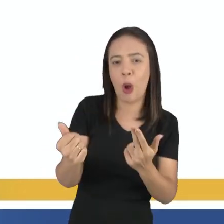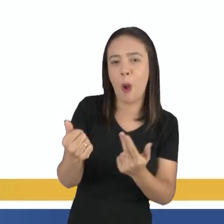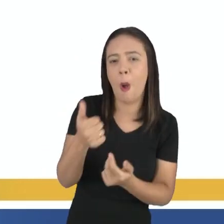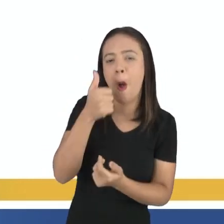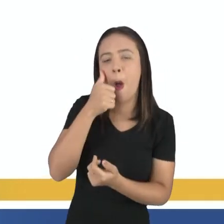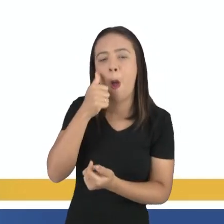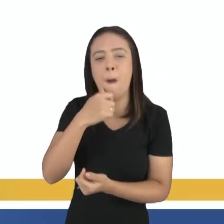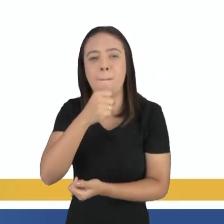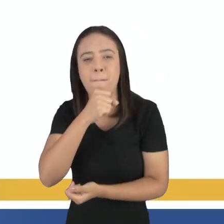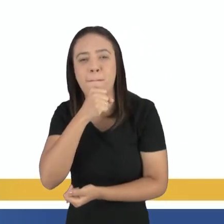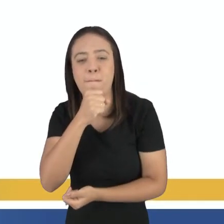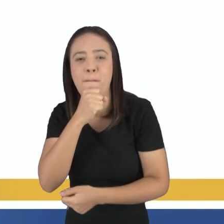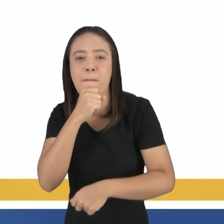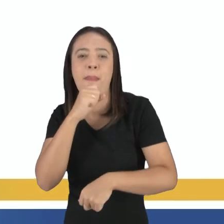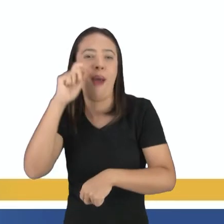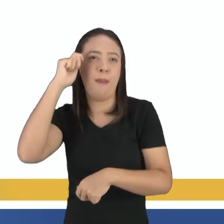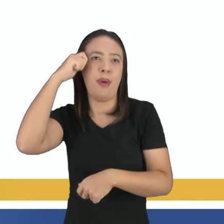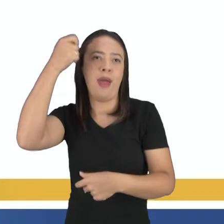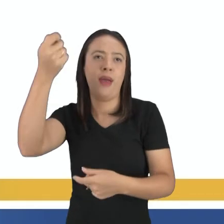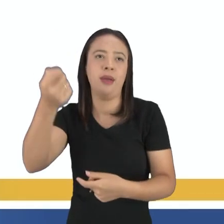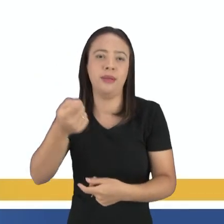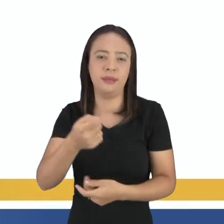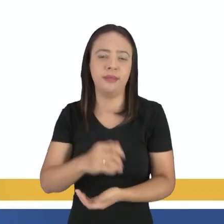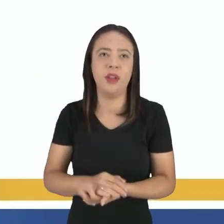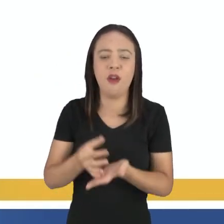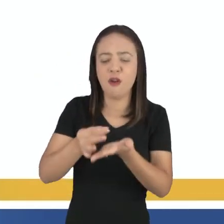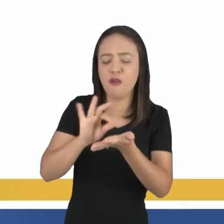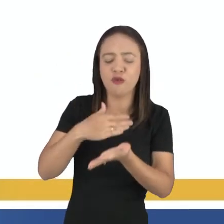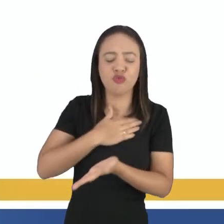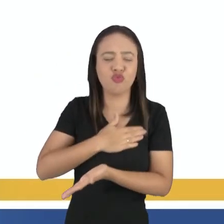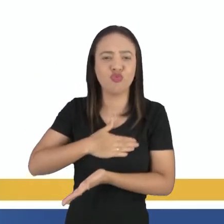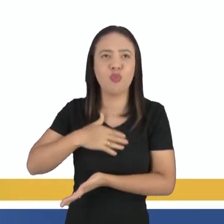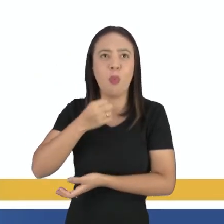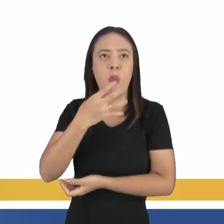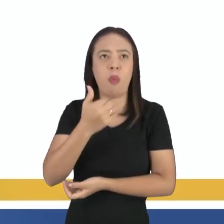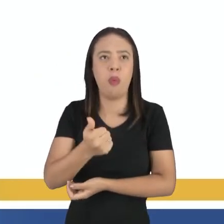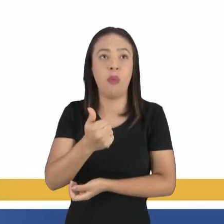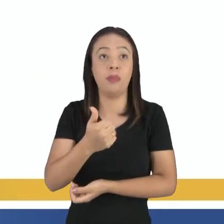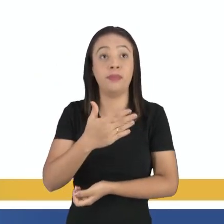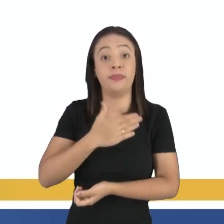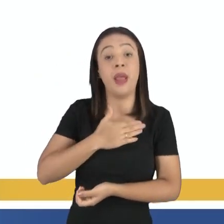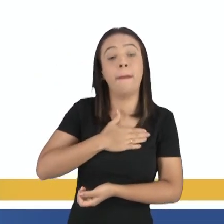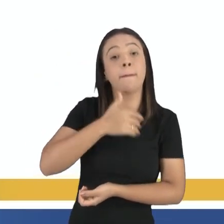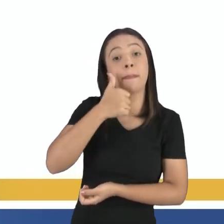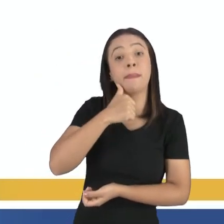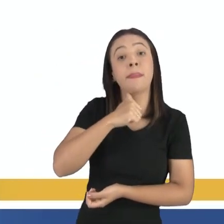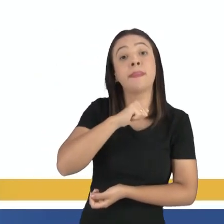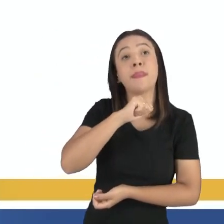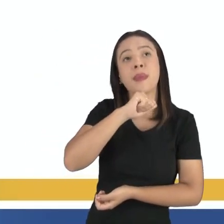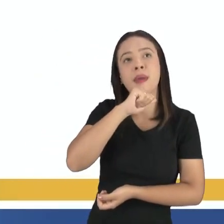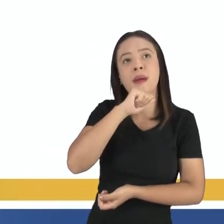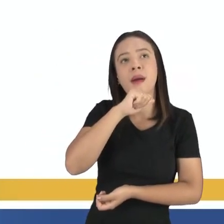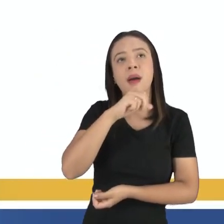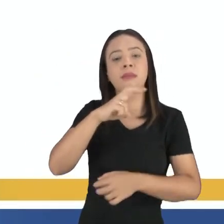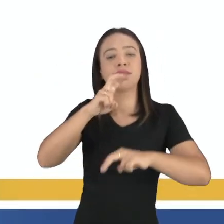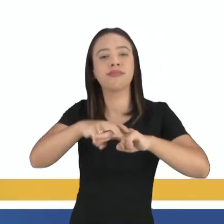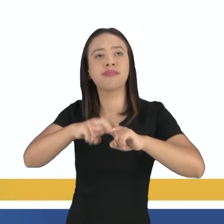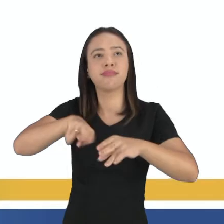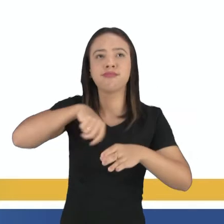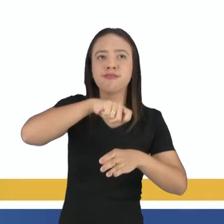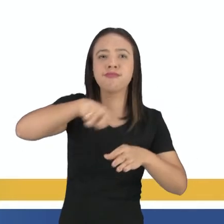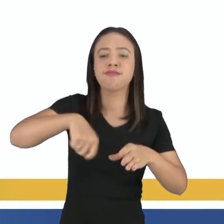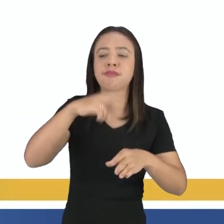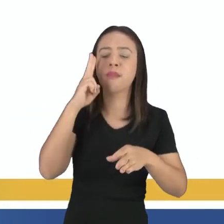Café gostoso, café bom. Minha mãe ficava sentada cozendo, olhando para mim.